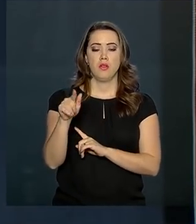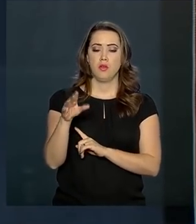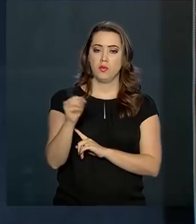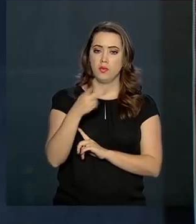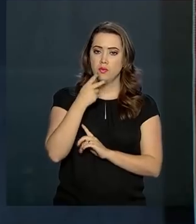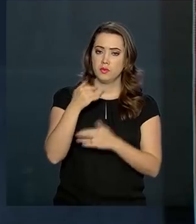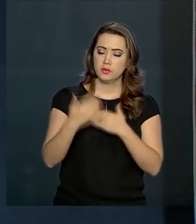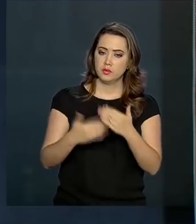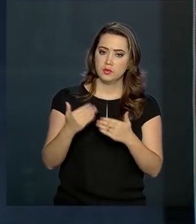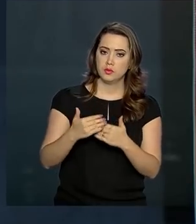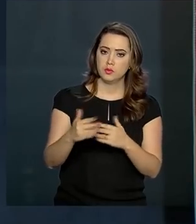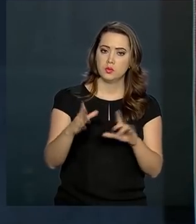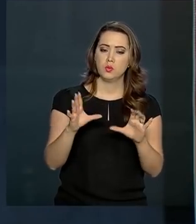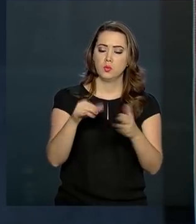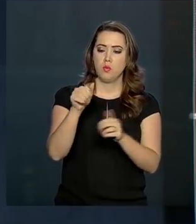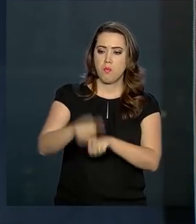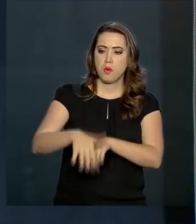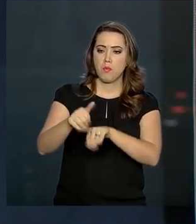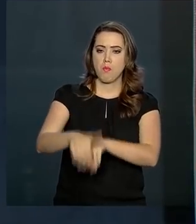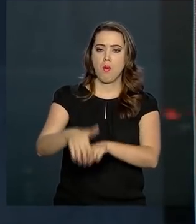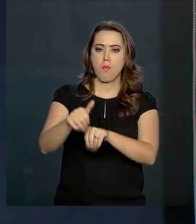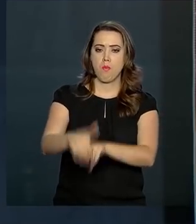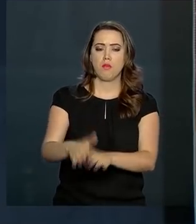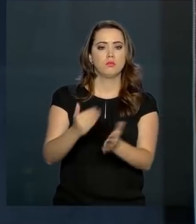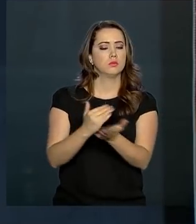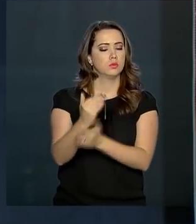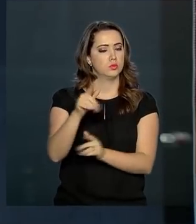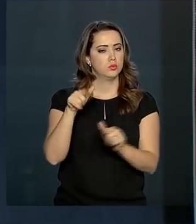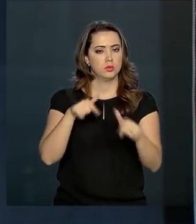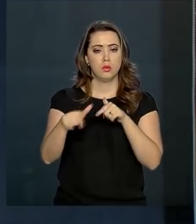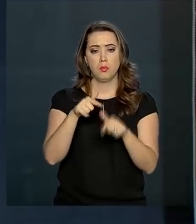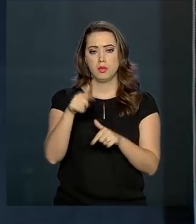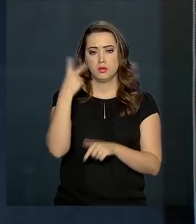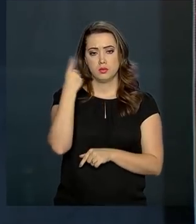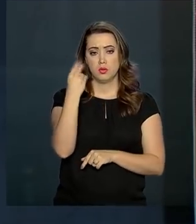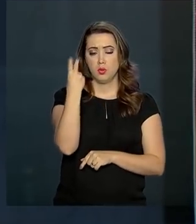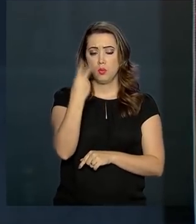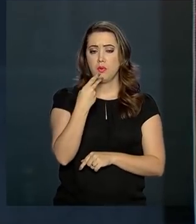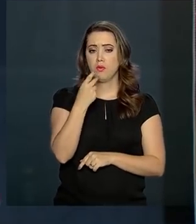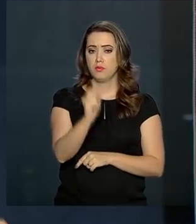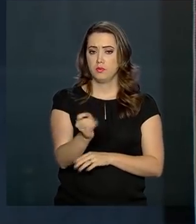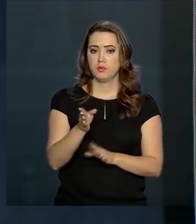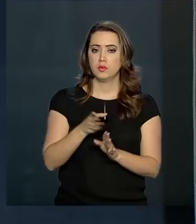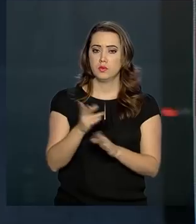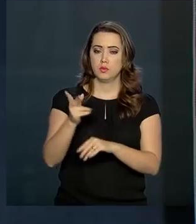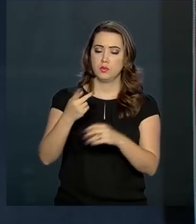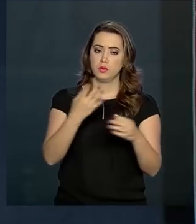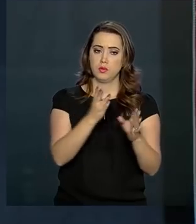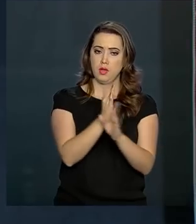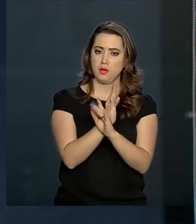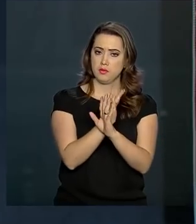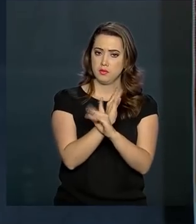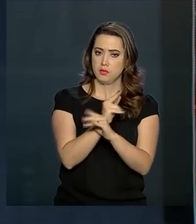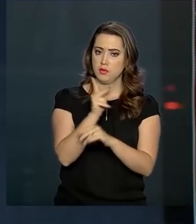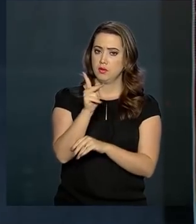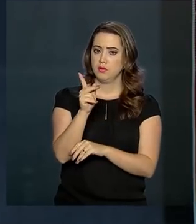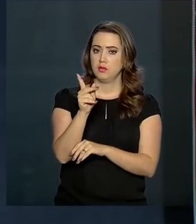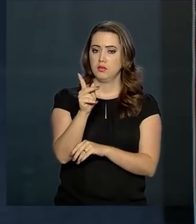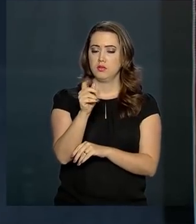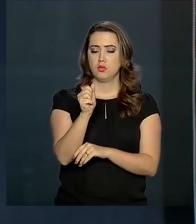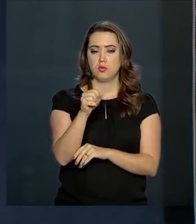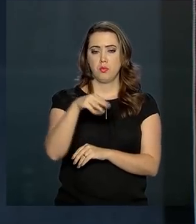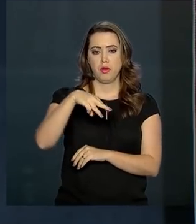brasileiras permanecem em operação. Ele afirmou que a situação na cidade de Pacaraima, que faz fronteira com o país